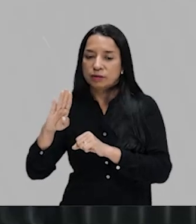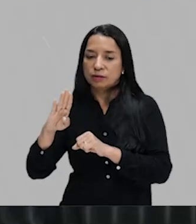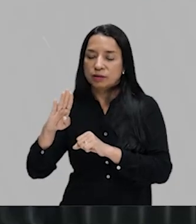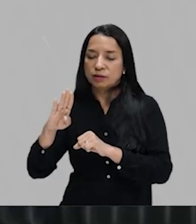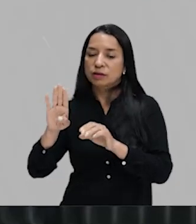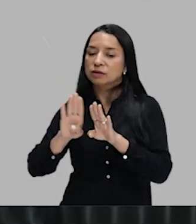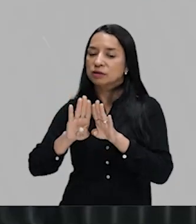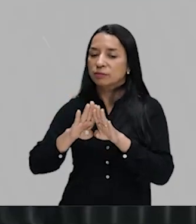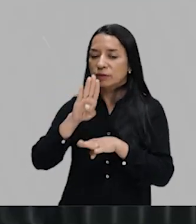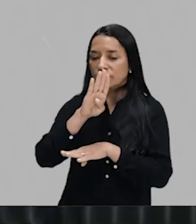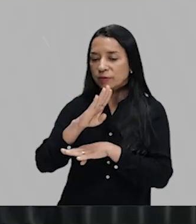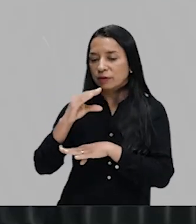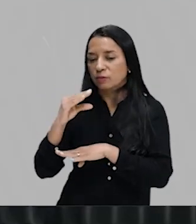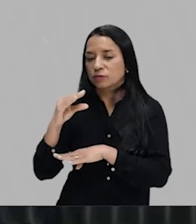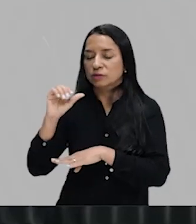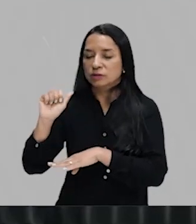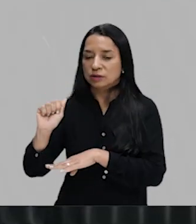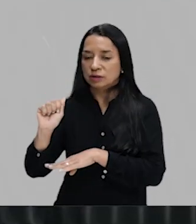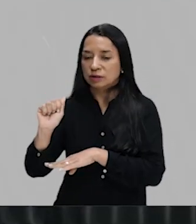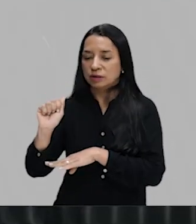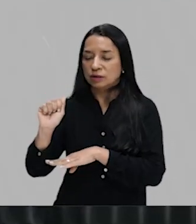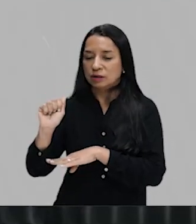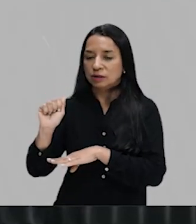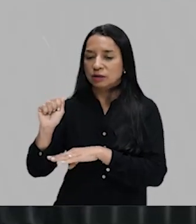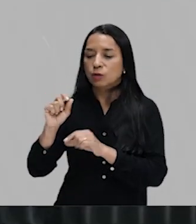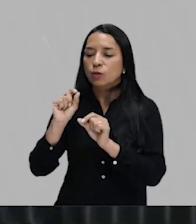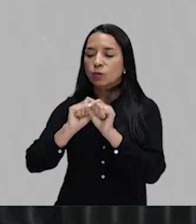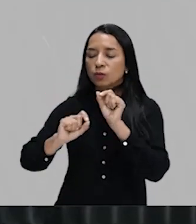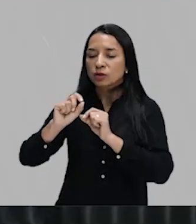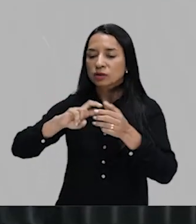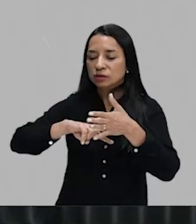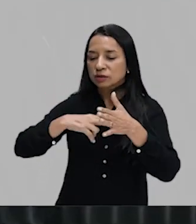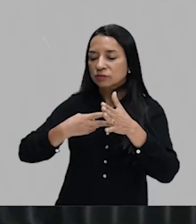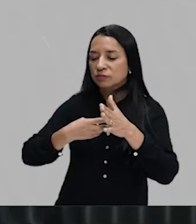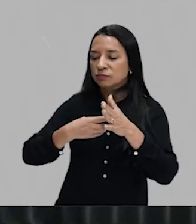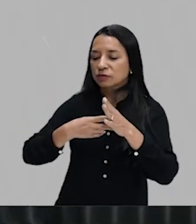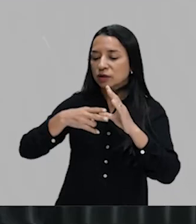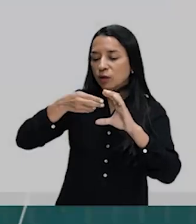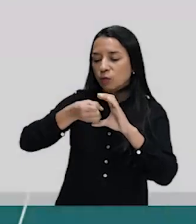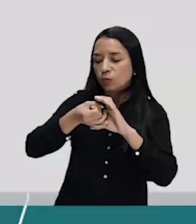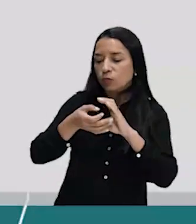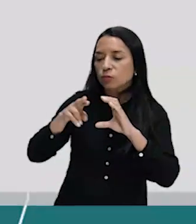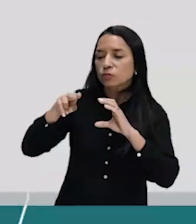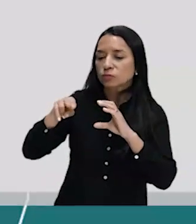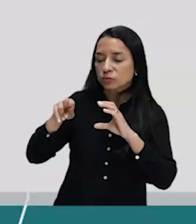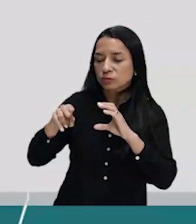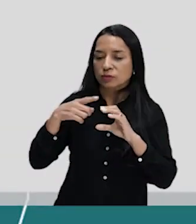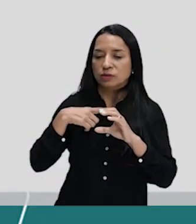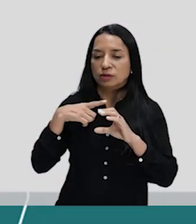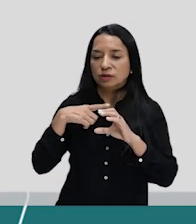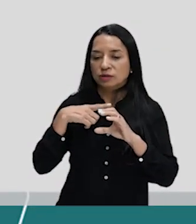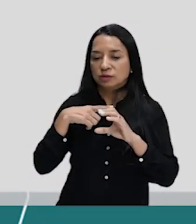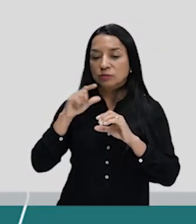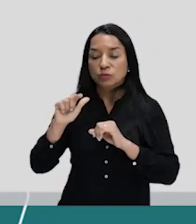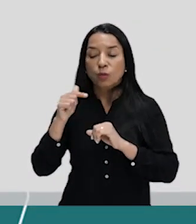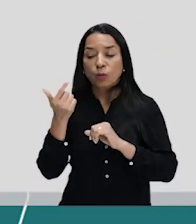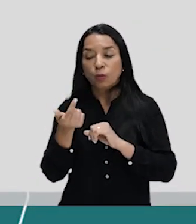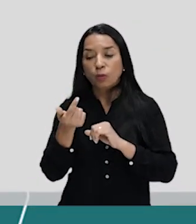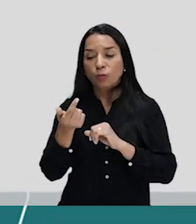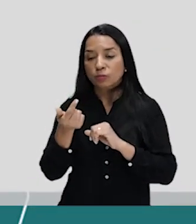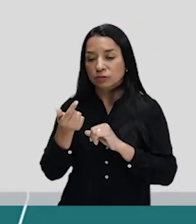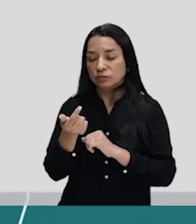implica, né, já é suficiente para que eu afirme que esses conjuntos são iguais, tá bom? Então, temos mais uma